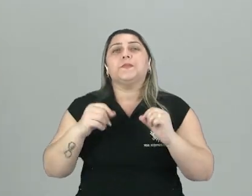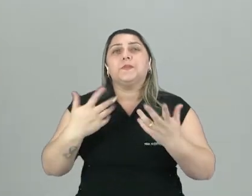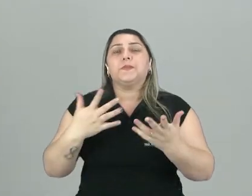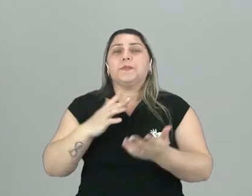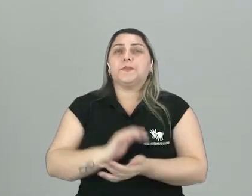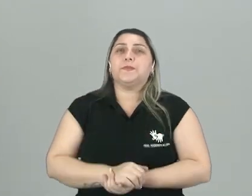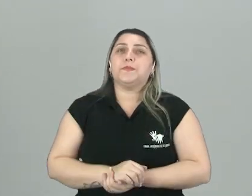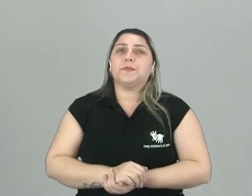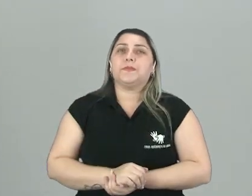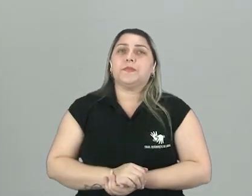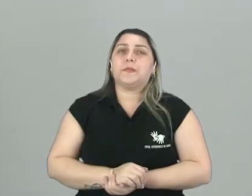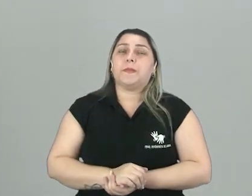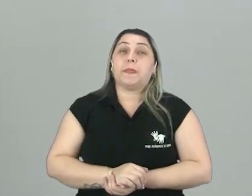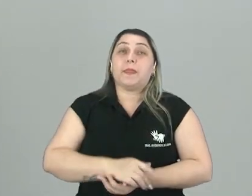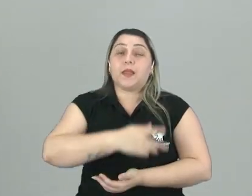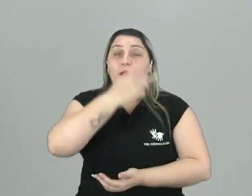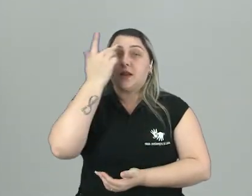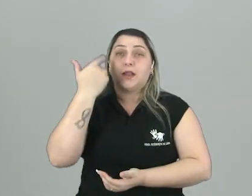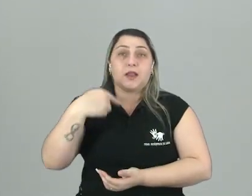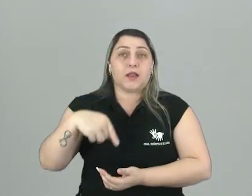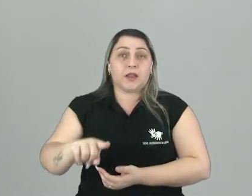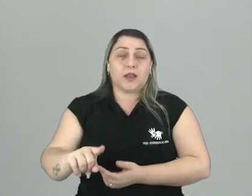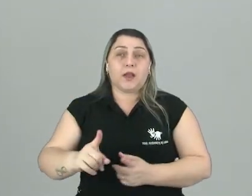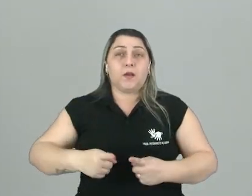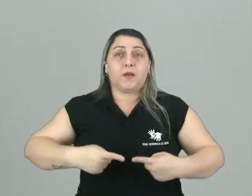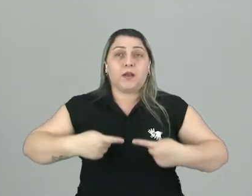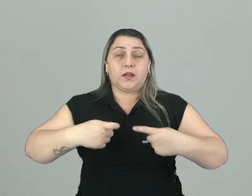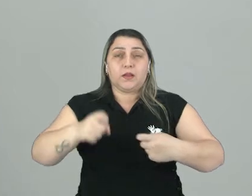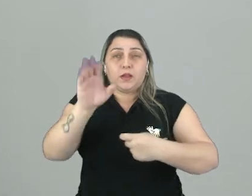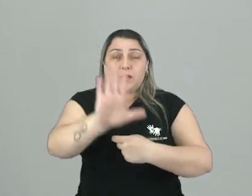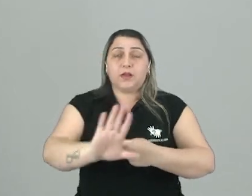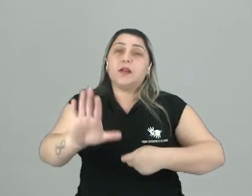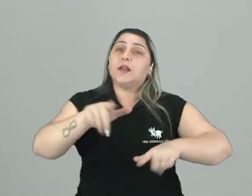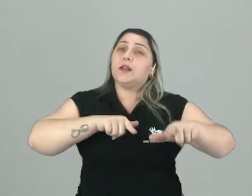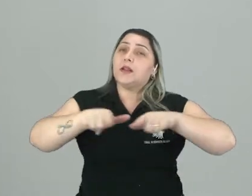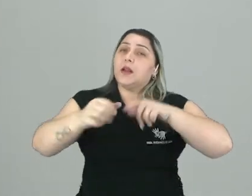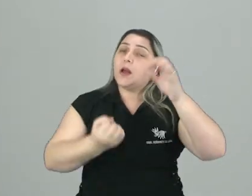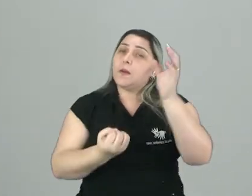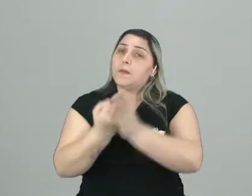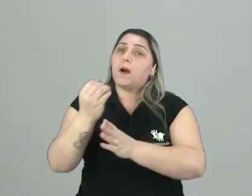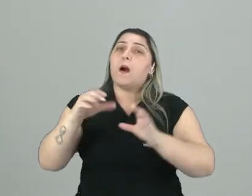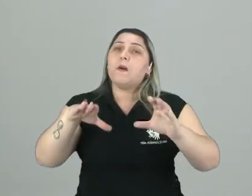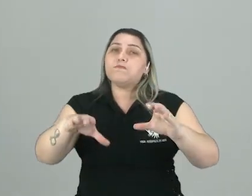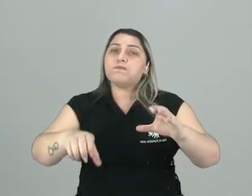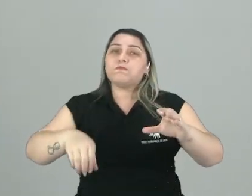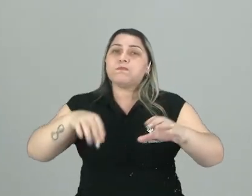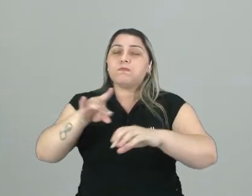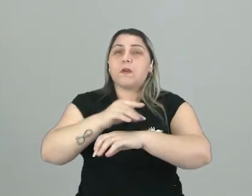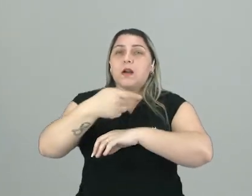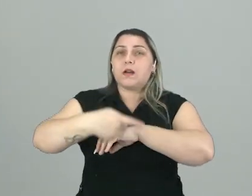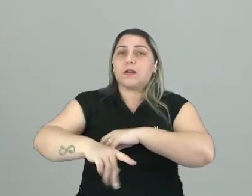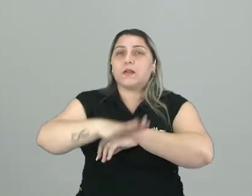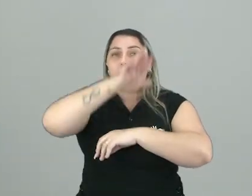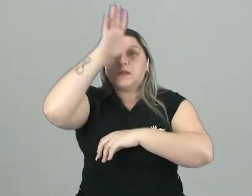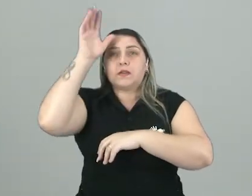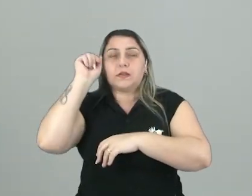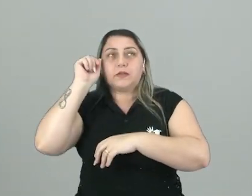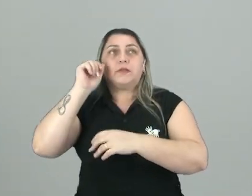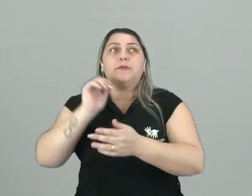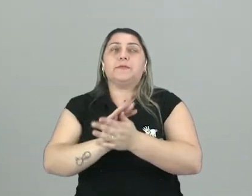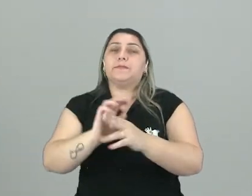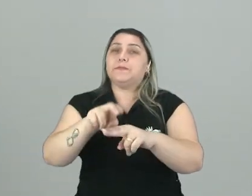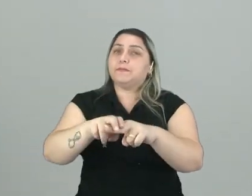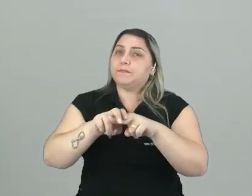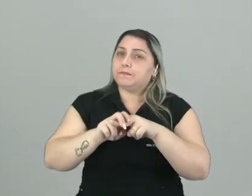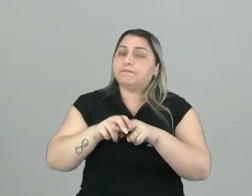Então, aqueles que não iam lutar na guerra lá na Europa iriam trabalhar na produção da borracha aqui no território amazônico. É por isso